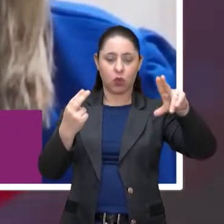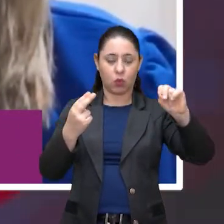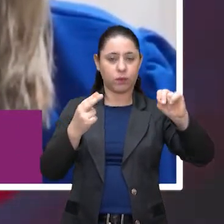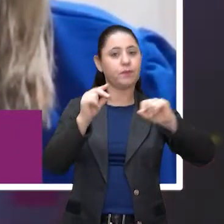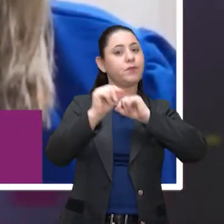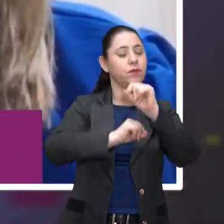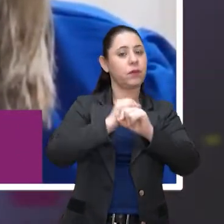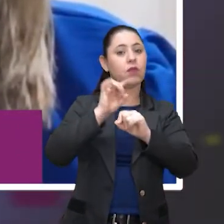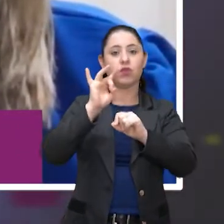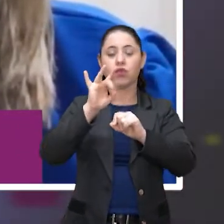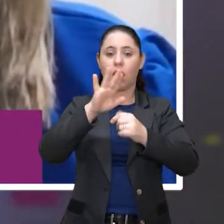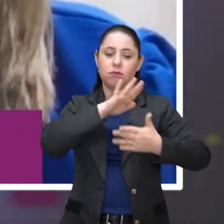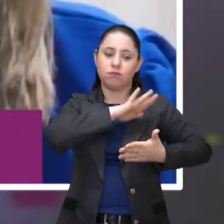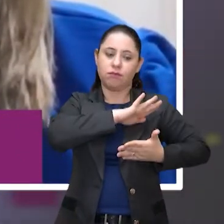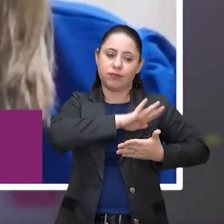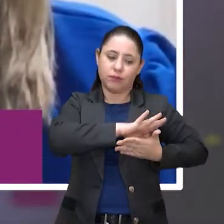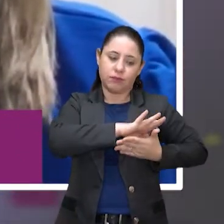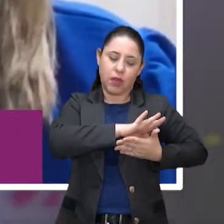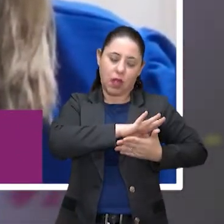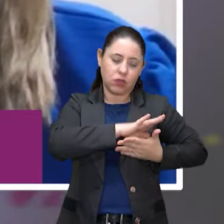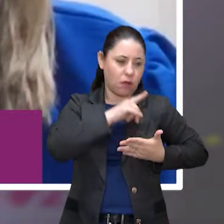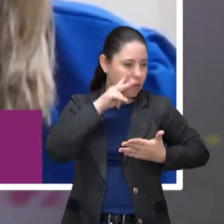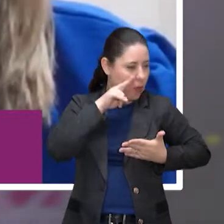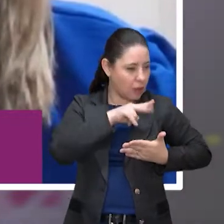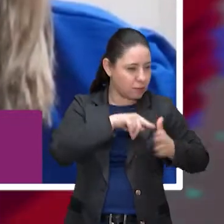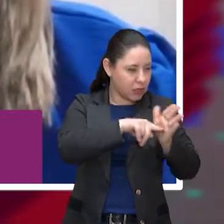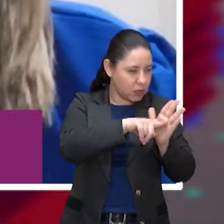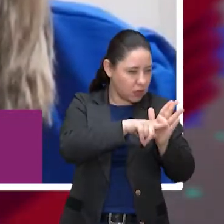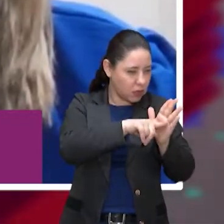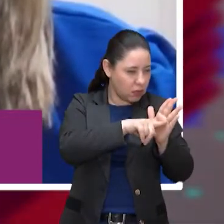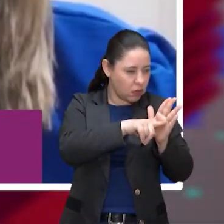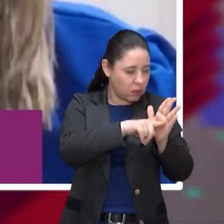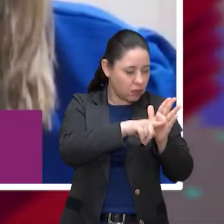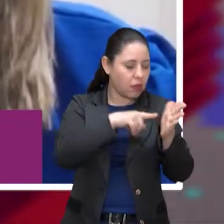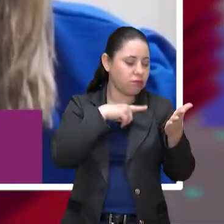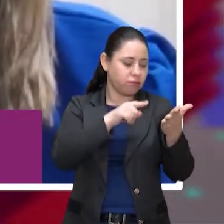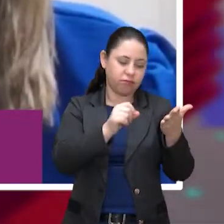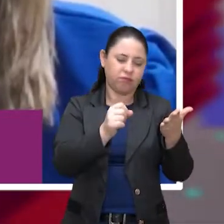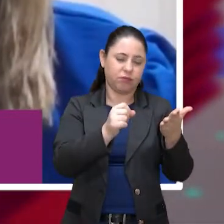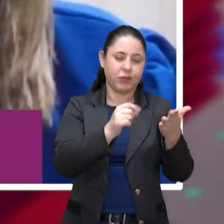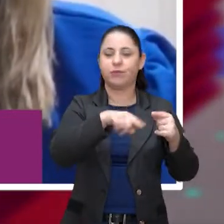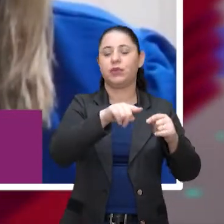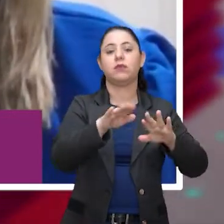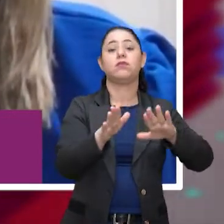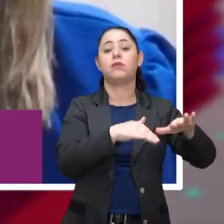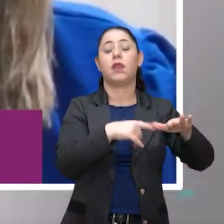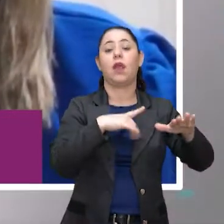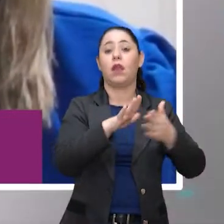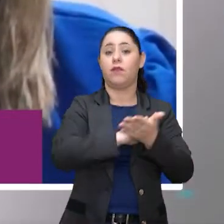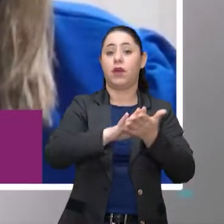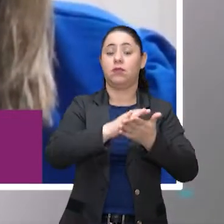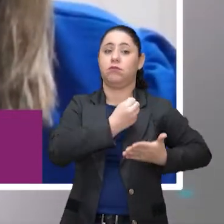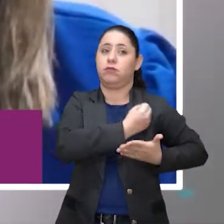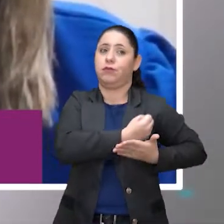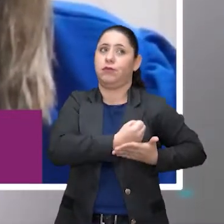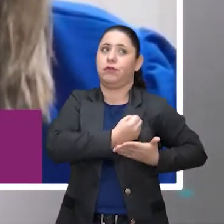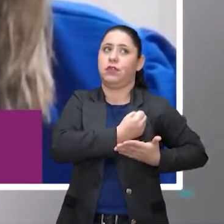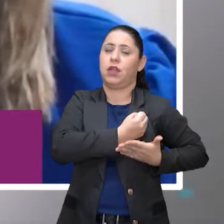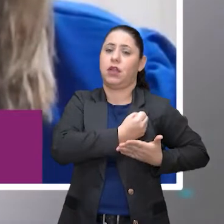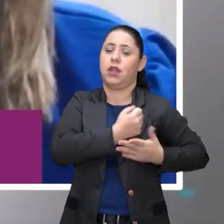tem situações que só a mamografia já exclui alguma coisa mais grave, tem situações que a gente precisa pedir ultrassom